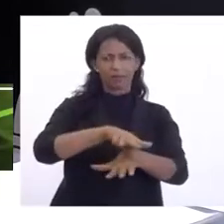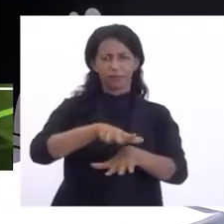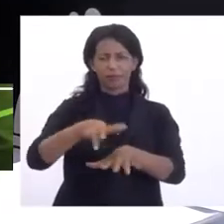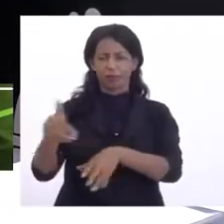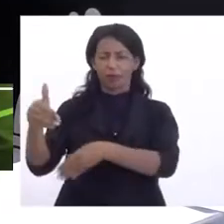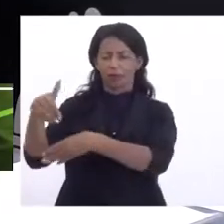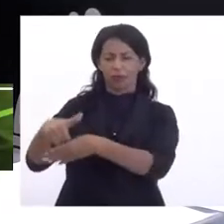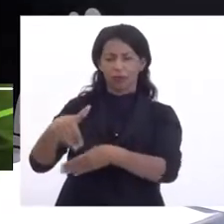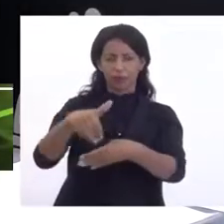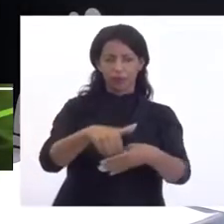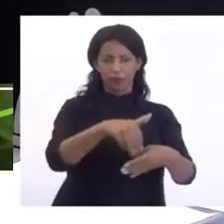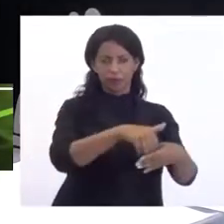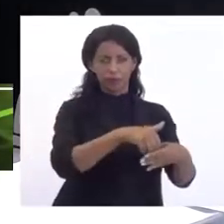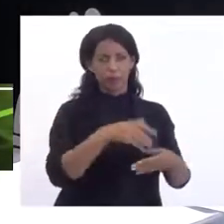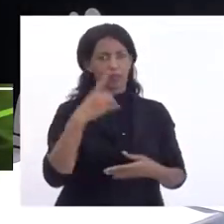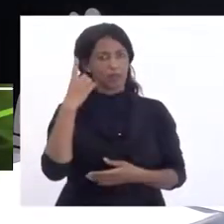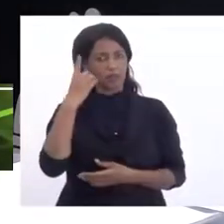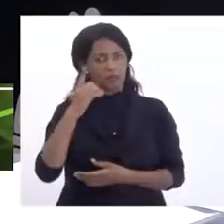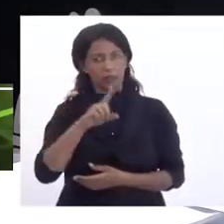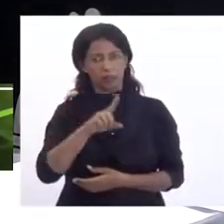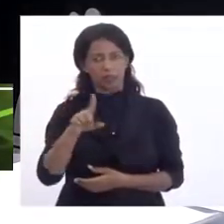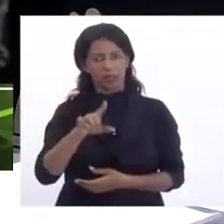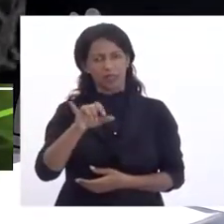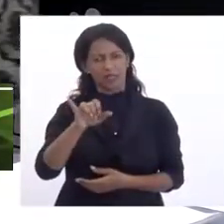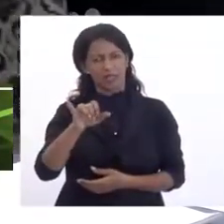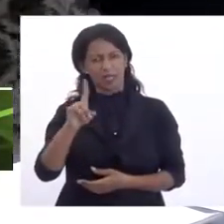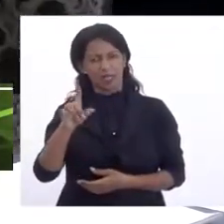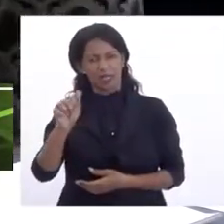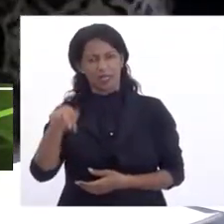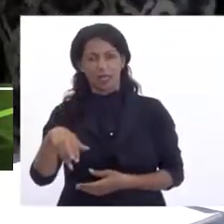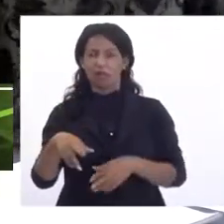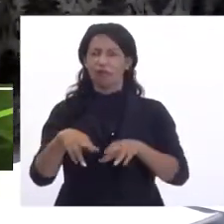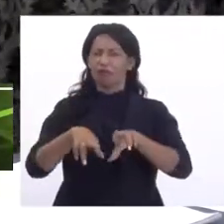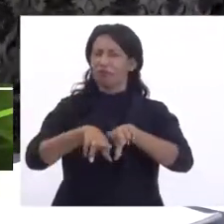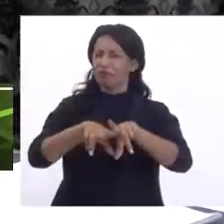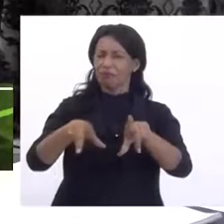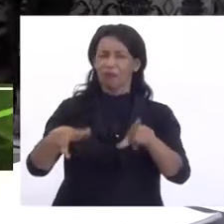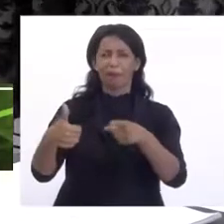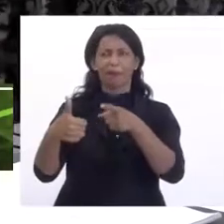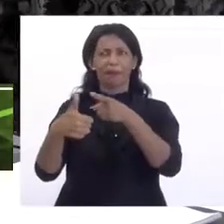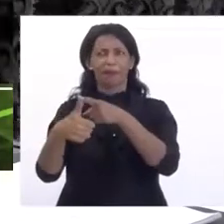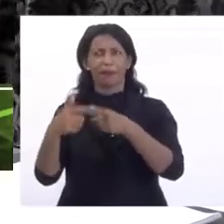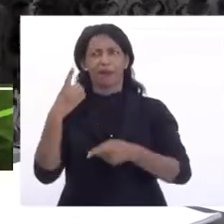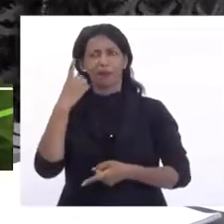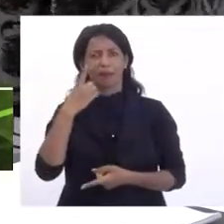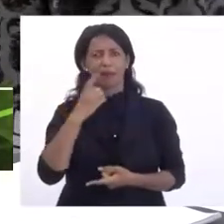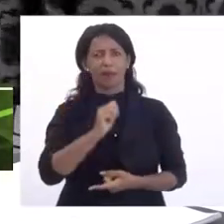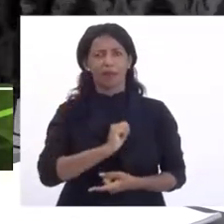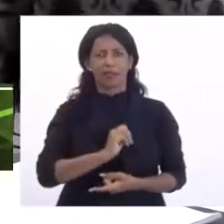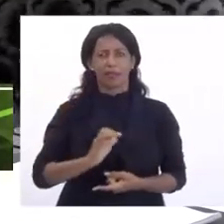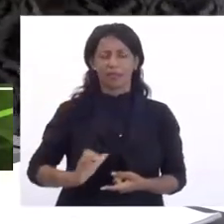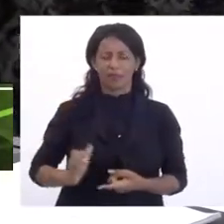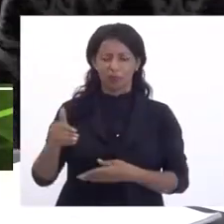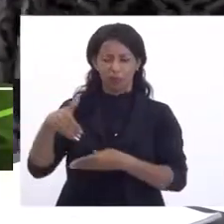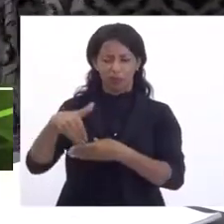votações, deputada Zeida, nas diversas, que foram... Primeiro, o deputado André Ciliano botou em